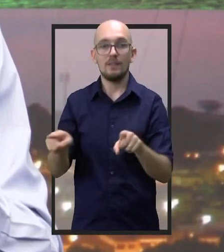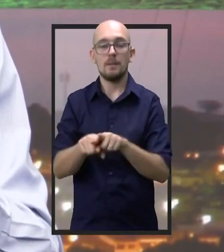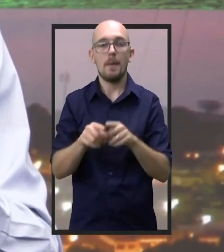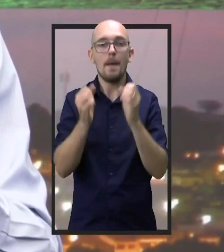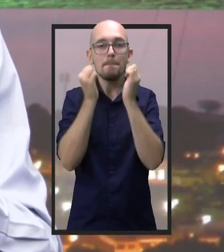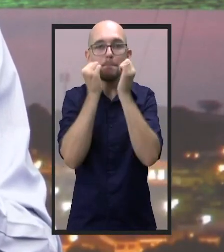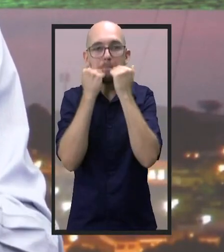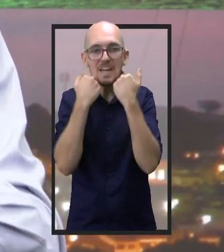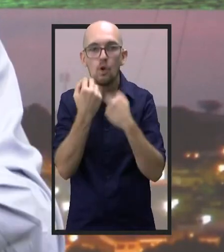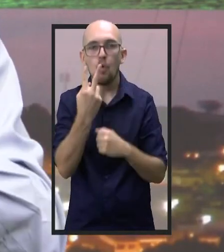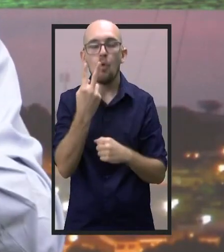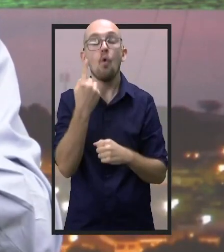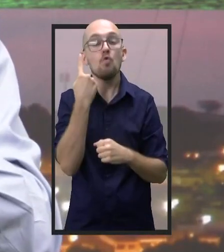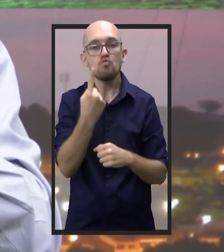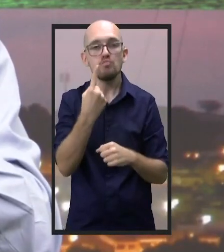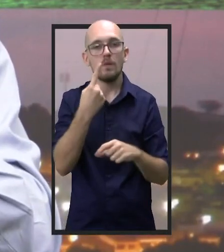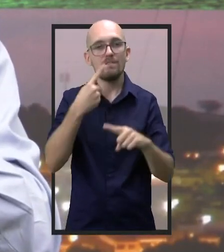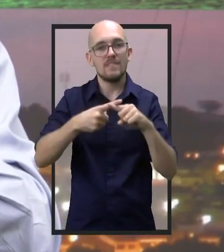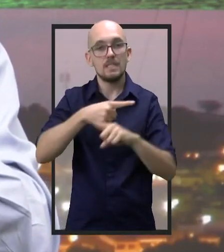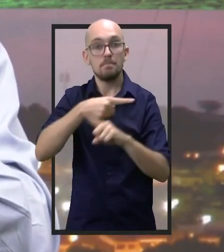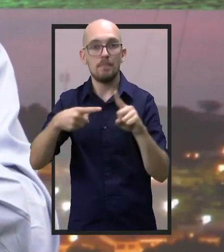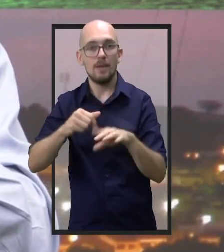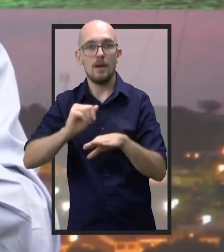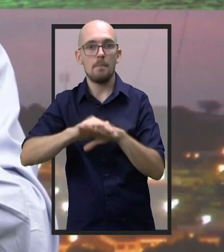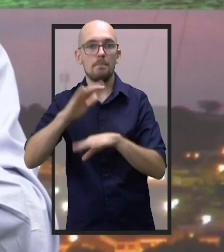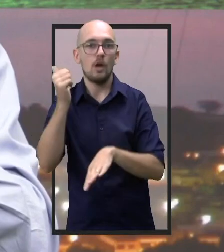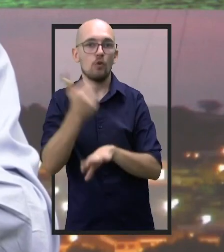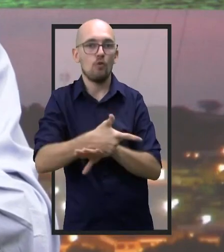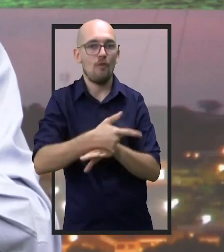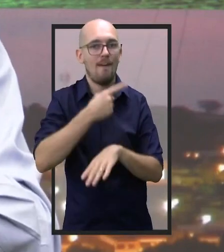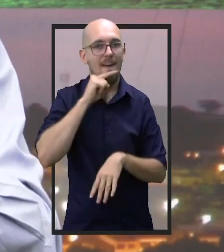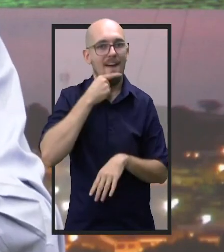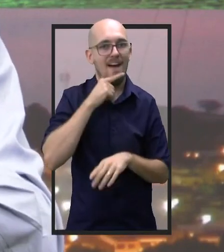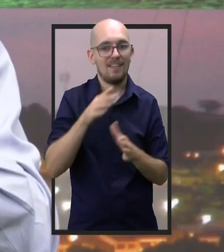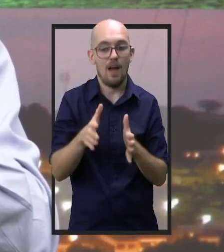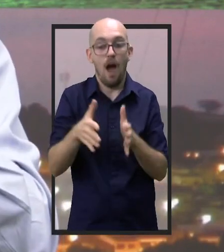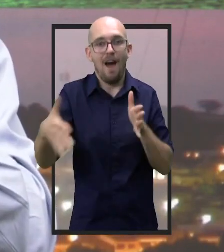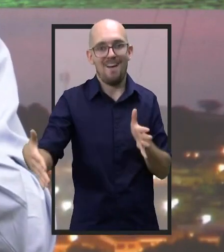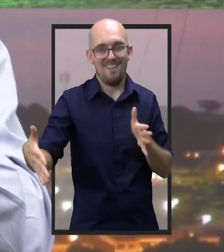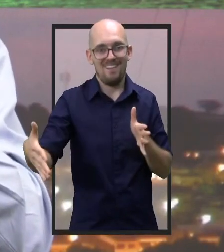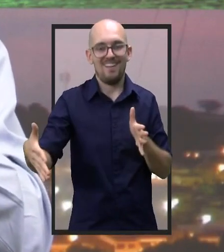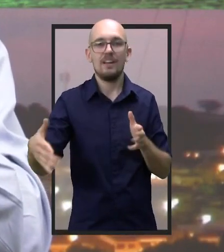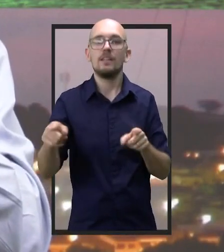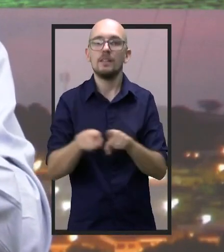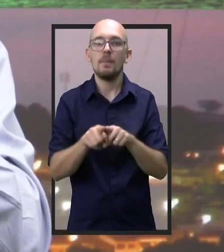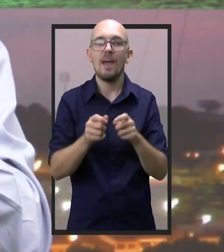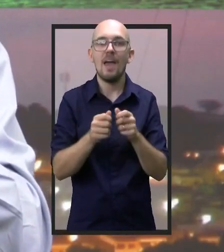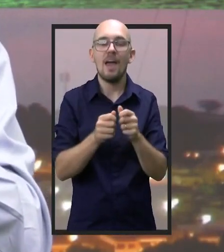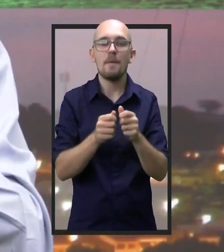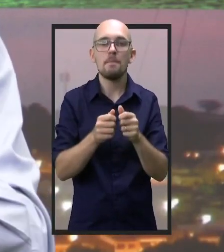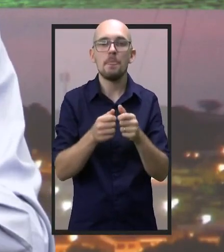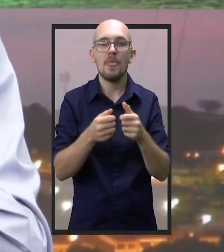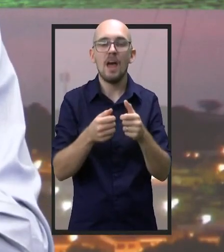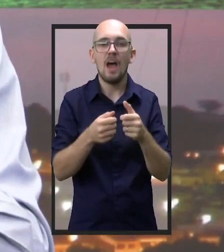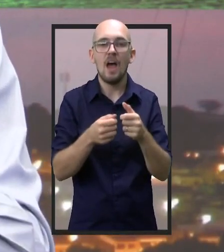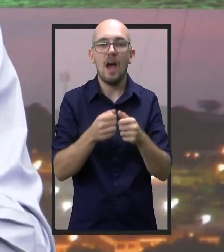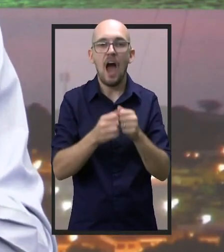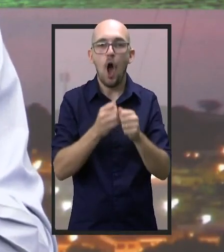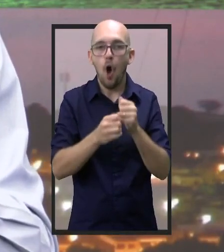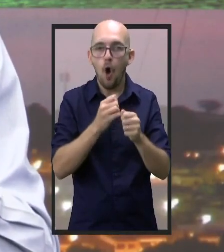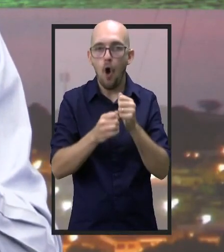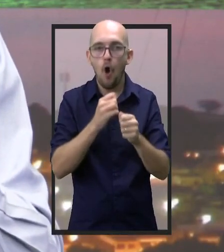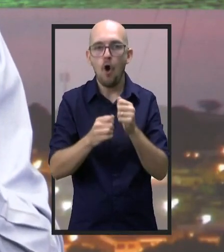de cana. Eucalipto e cana ocupam os mesmos espaços. O arroz é quase igual à área de produção de arroz e a